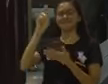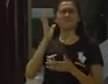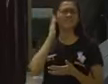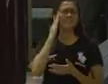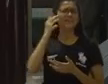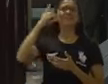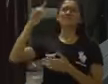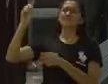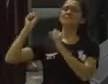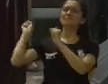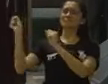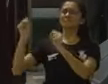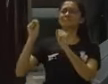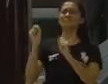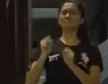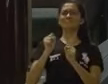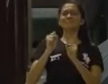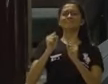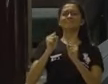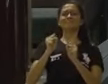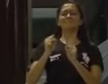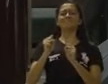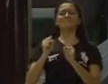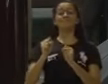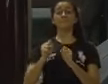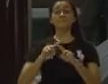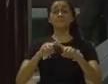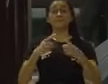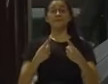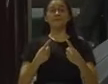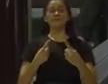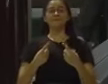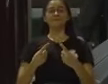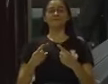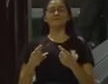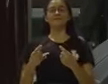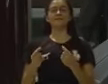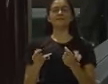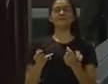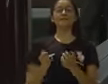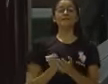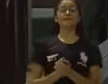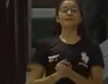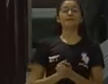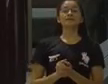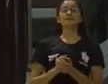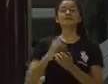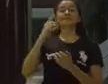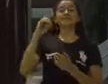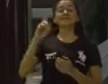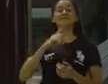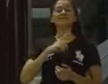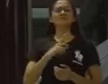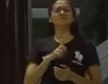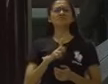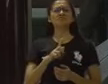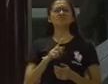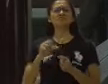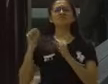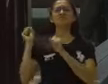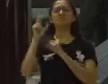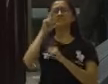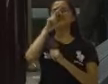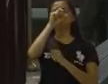força, que Deus é poder, mas à luz da Bíblia, Deus não tem força. À luz da